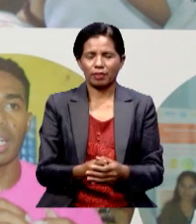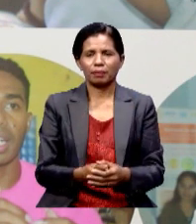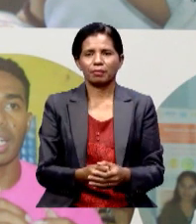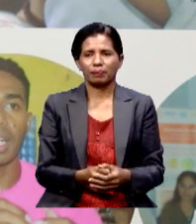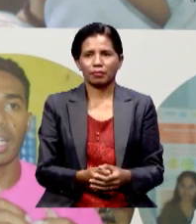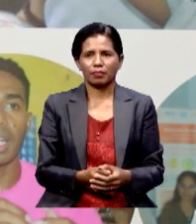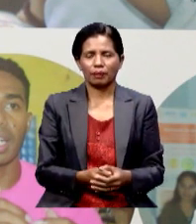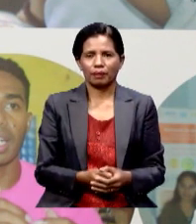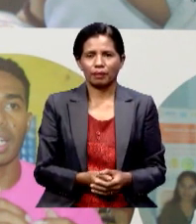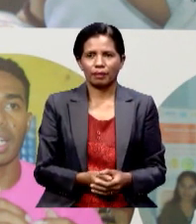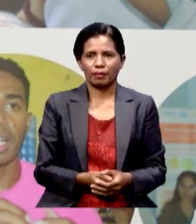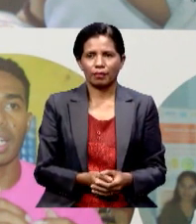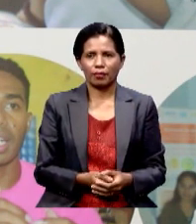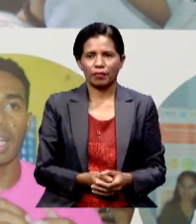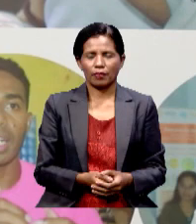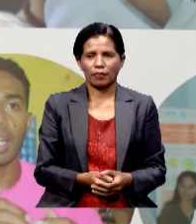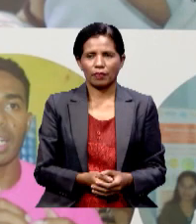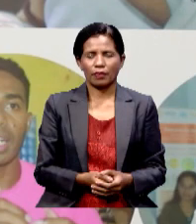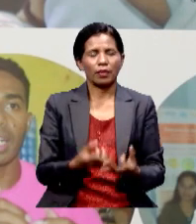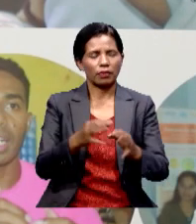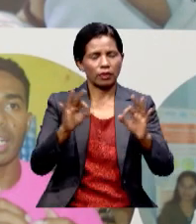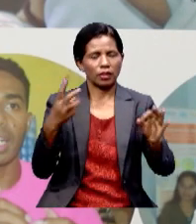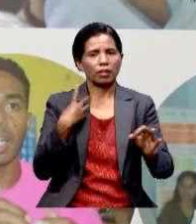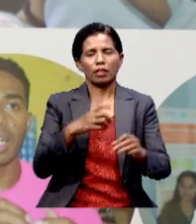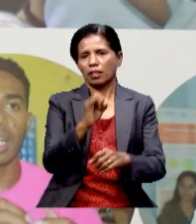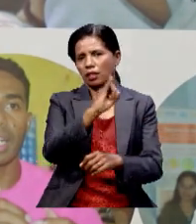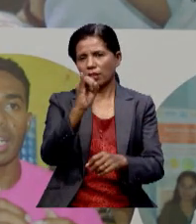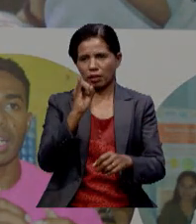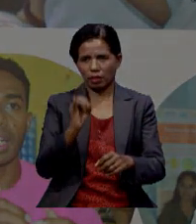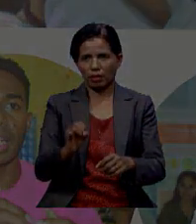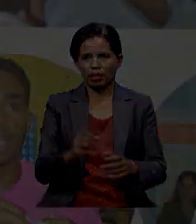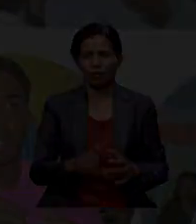obrigada. E agradecemos. Assim terminamos a nossa entrevista e até mais.